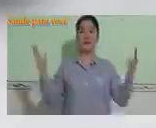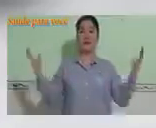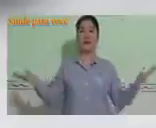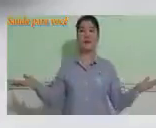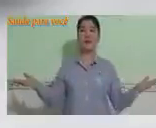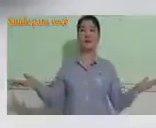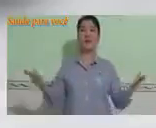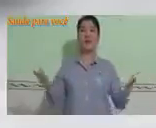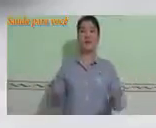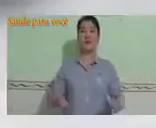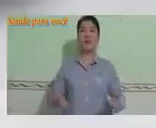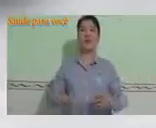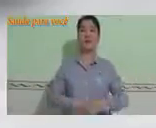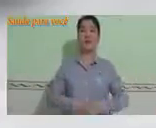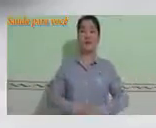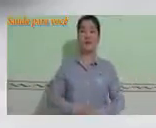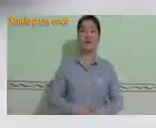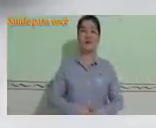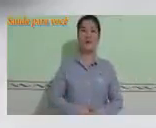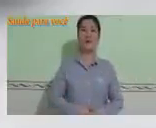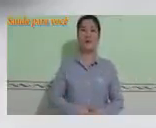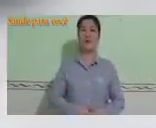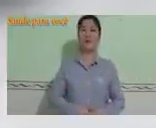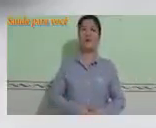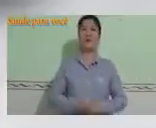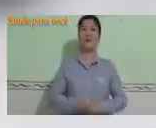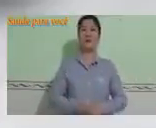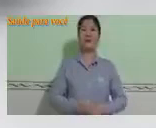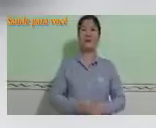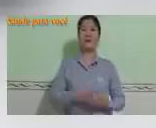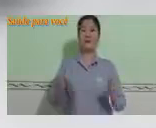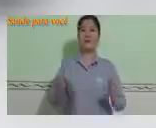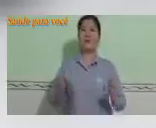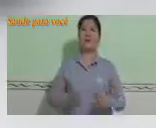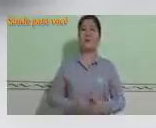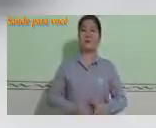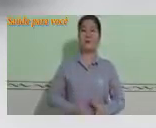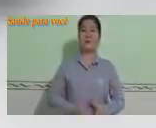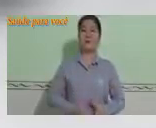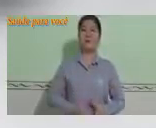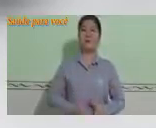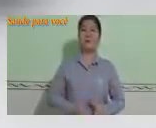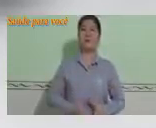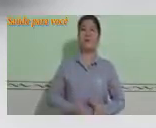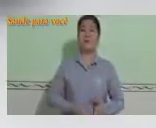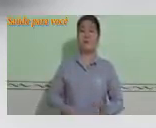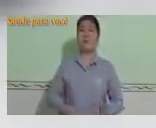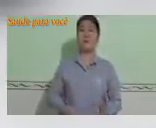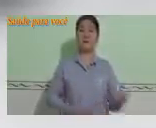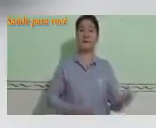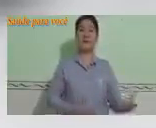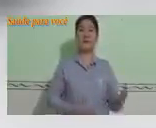de presença, vírgula, COMOM, a lâmpada de tomada, vírgula, para que a criança, vírgula, caso acordar, vírgula,